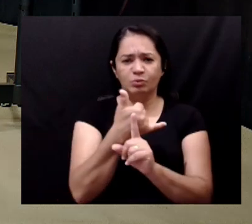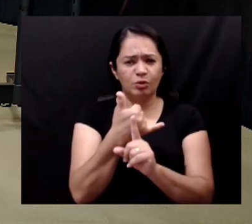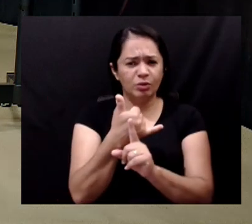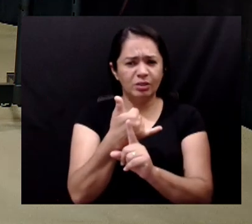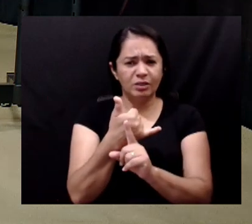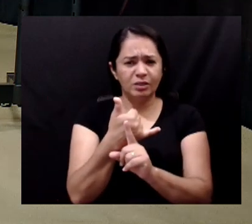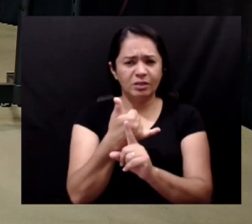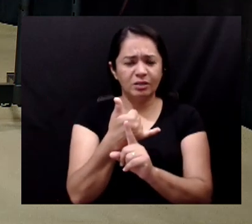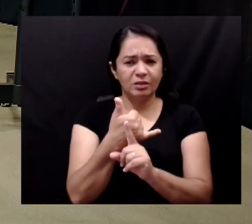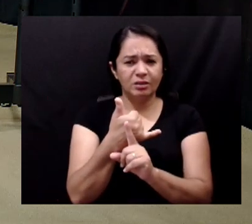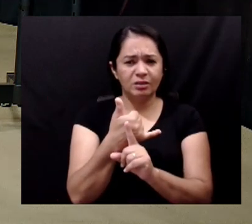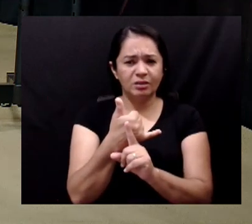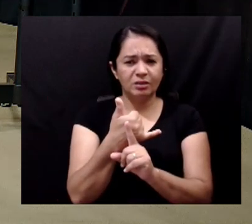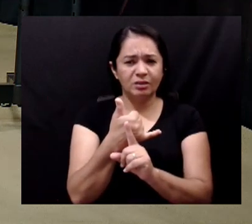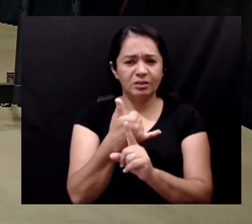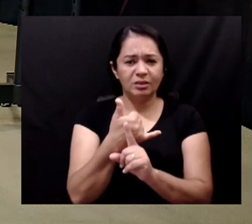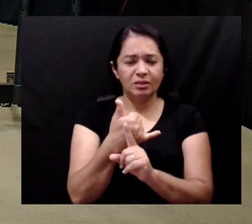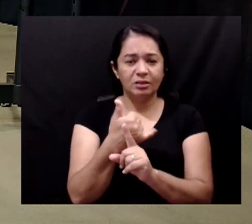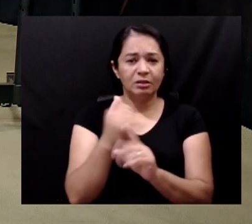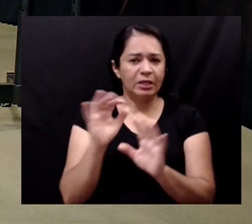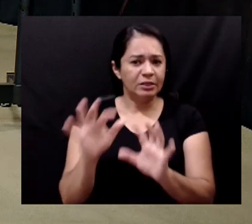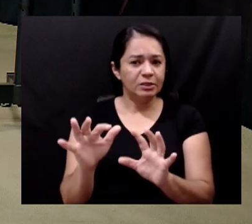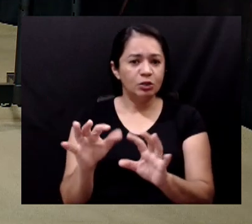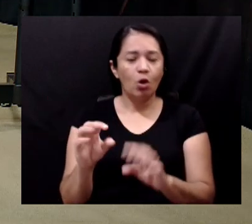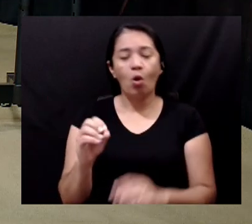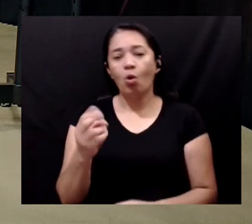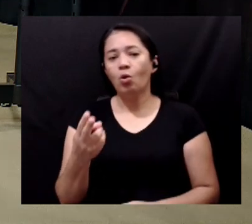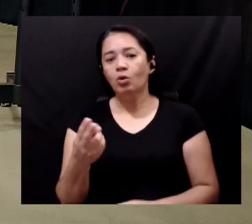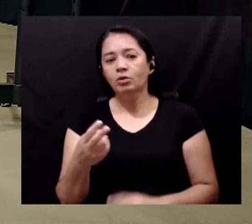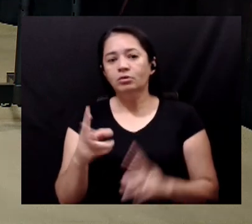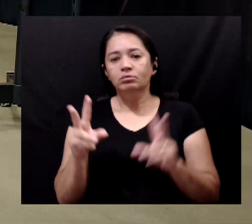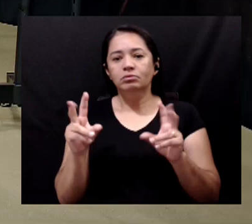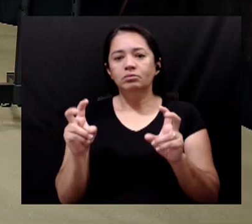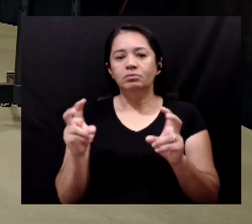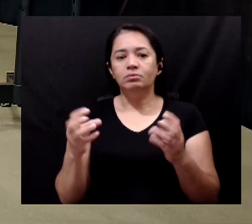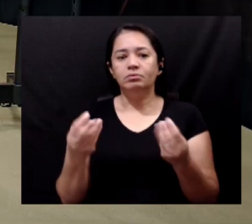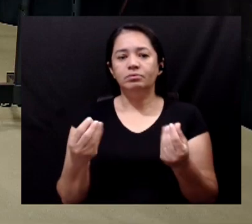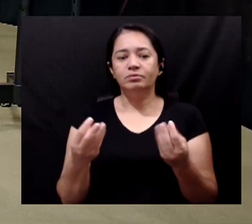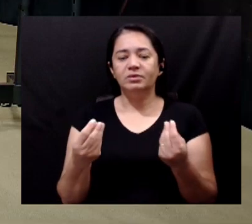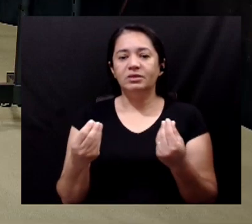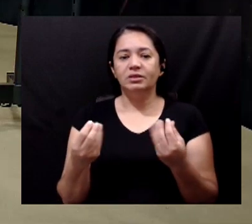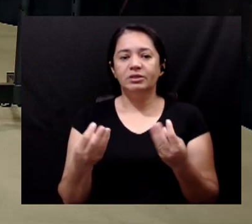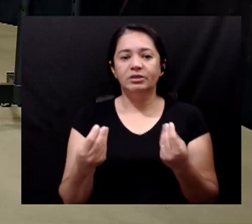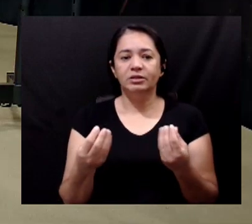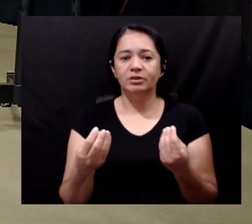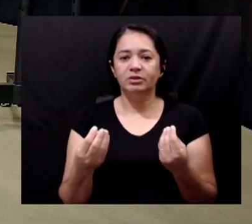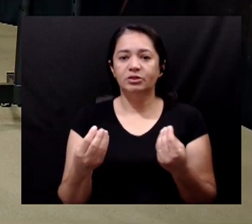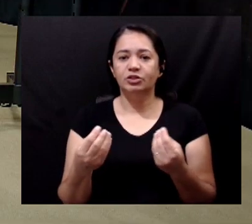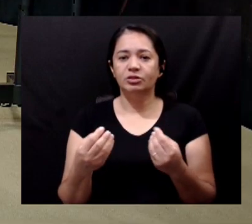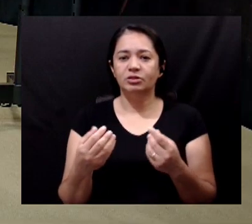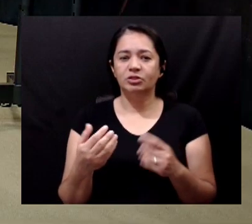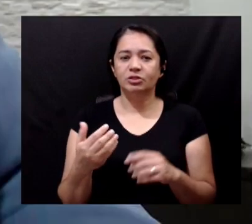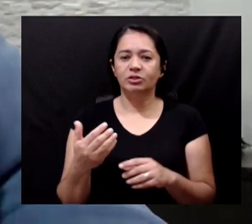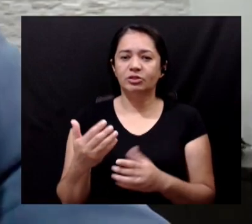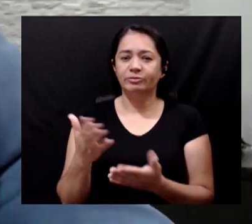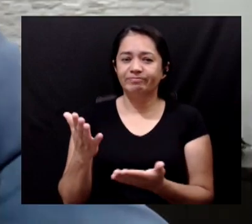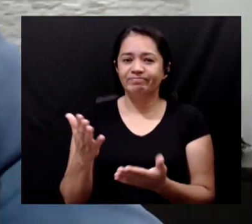acredita que seria isso? Ou na questão é caso de abuso, de uma agressão mesmo?